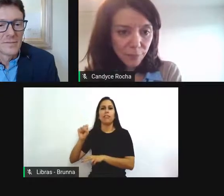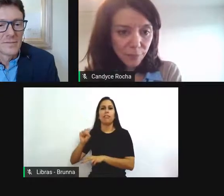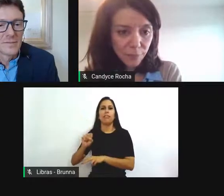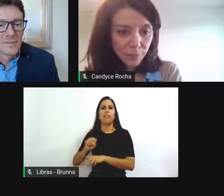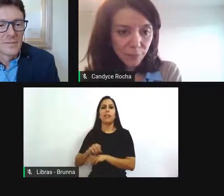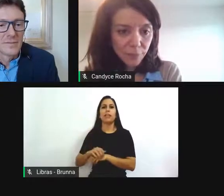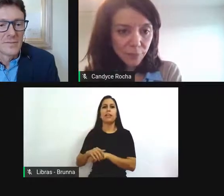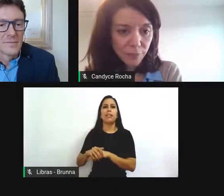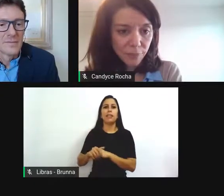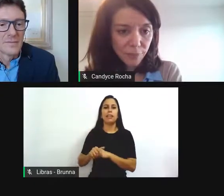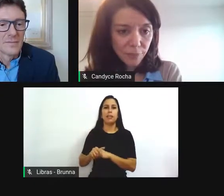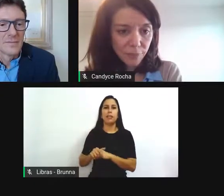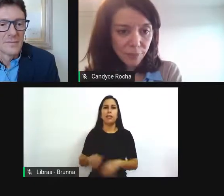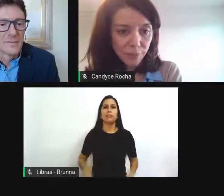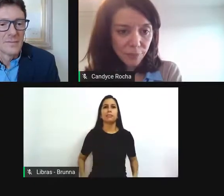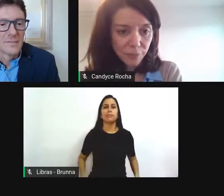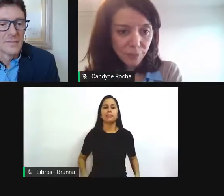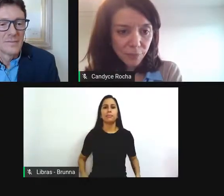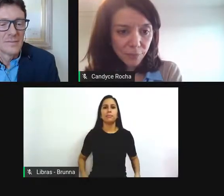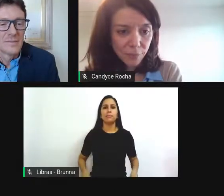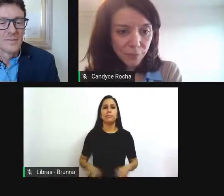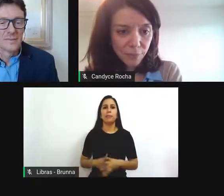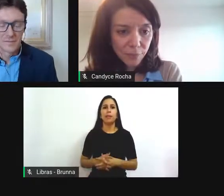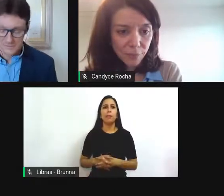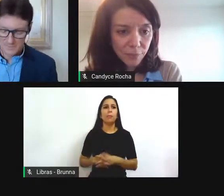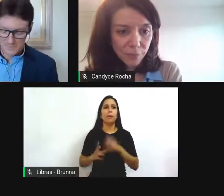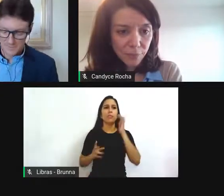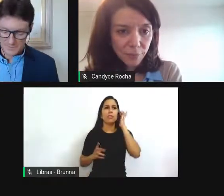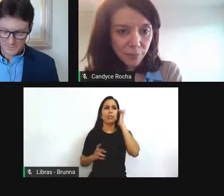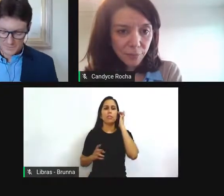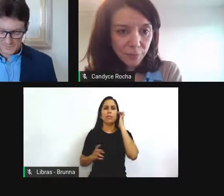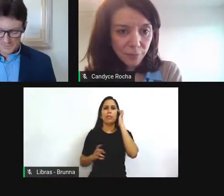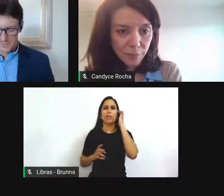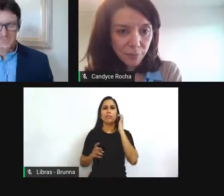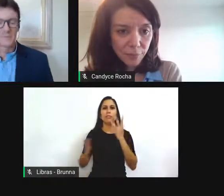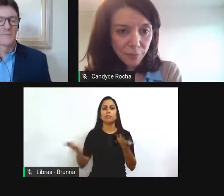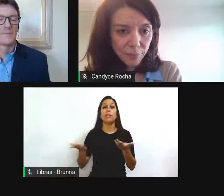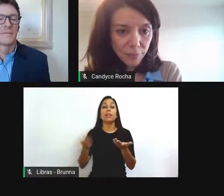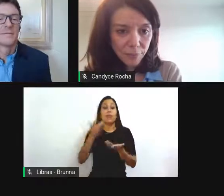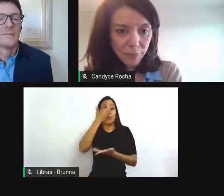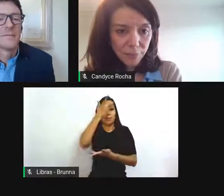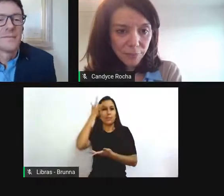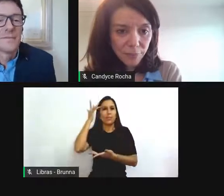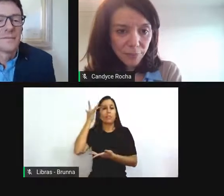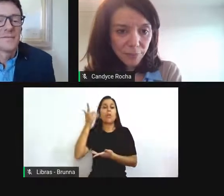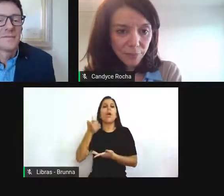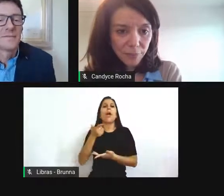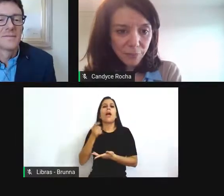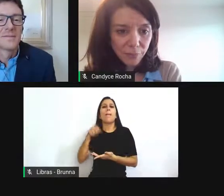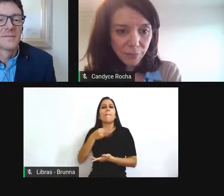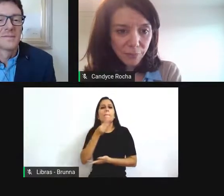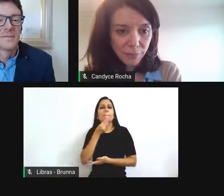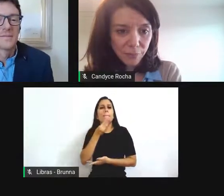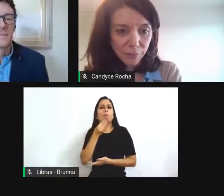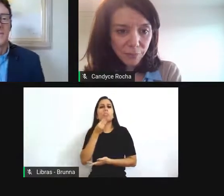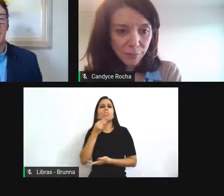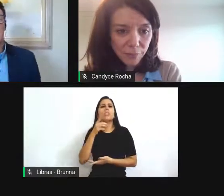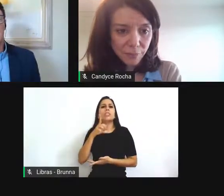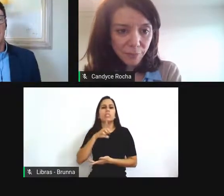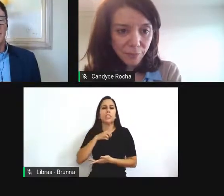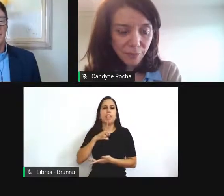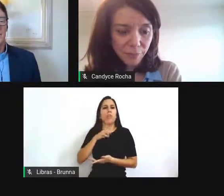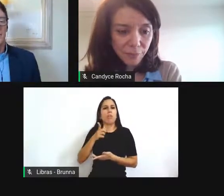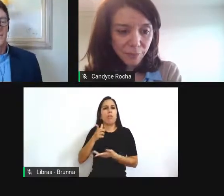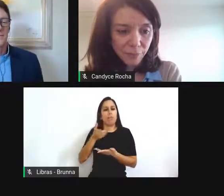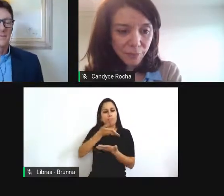bastante os caracteres do latim antigo também, então eu comecei, olha, isso aqui é possível, isso aqui está dentro da faixa, tal,